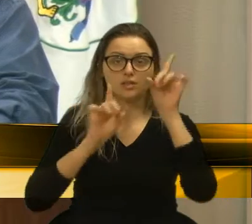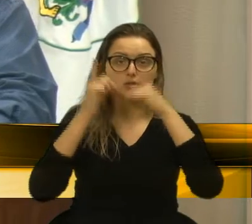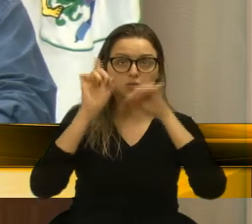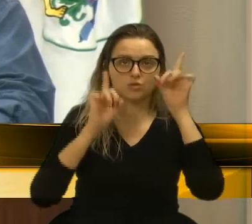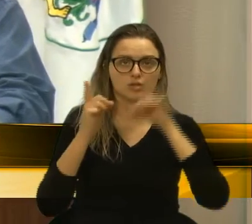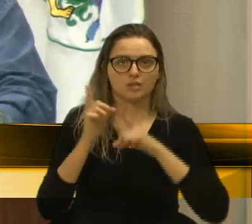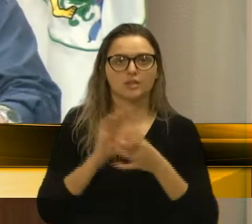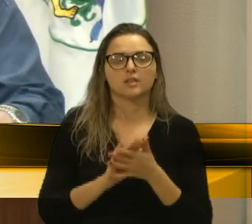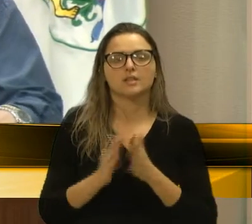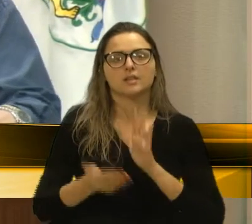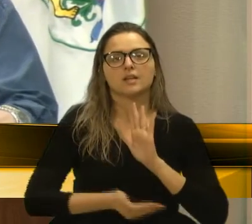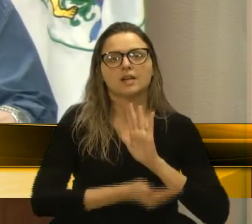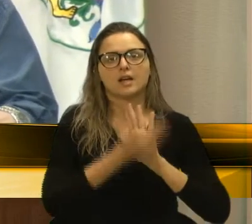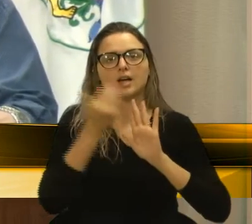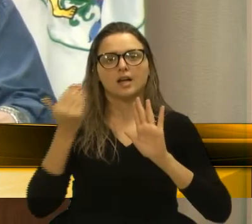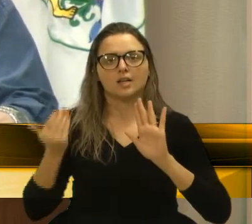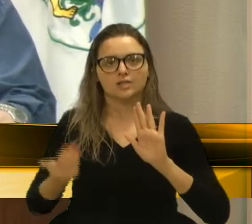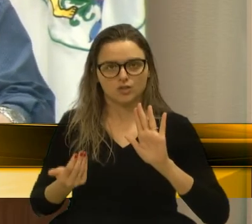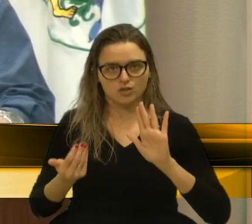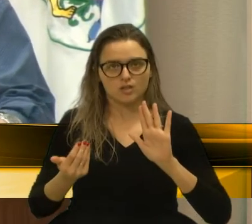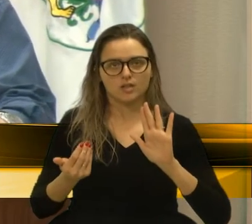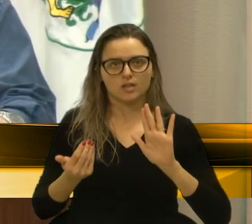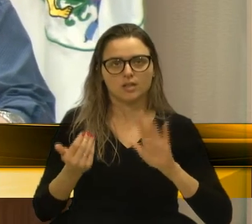A derrubada de Salvador Allende,